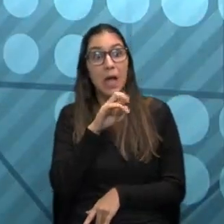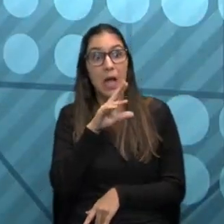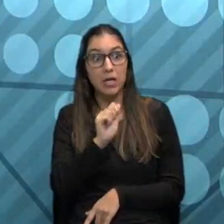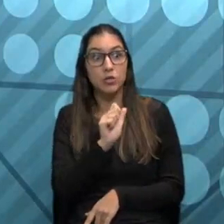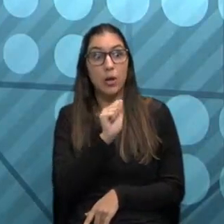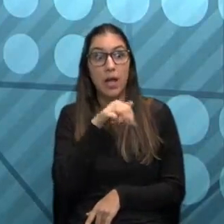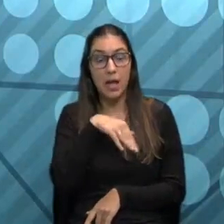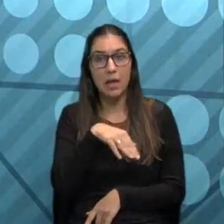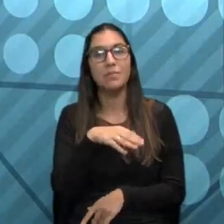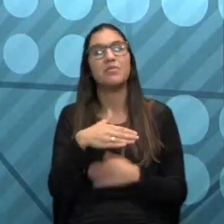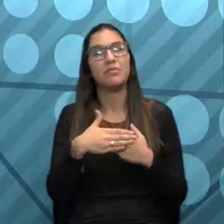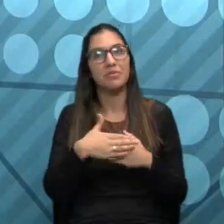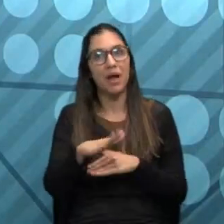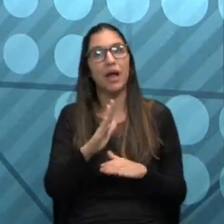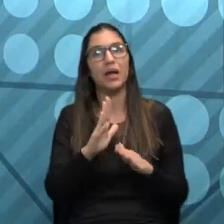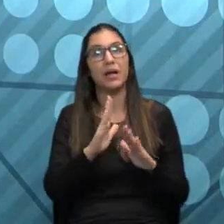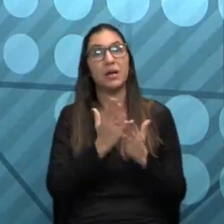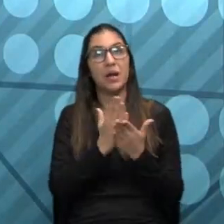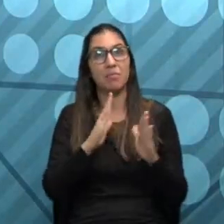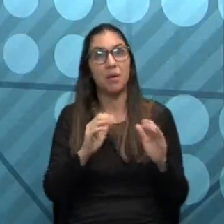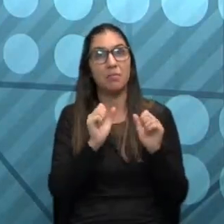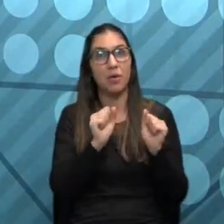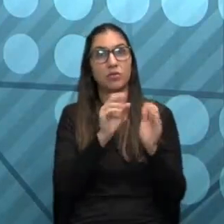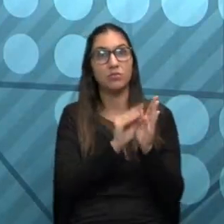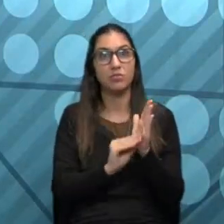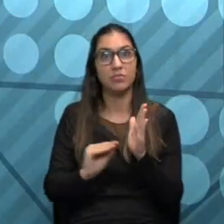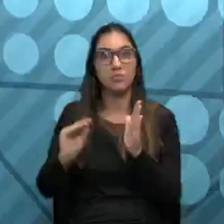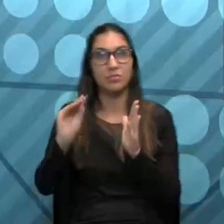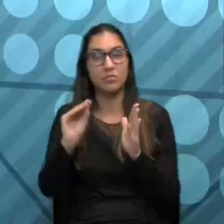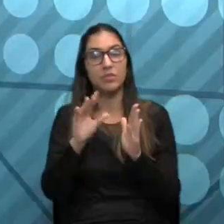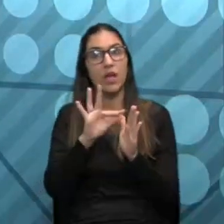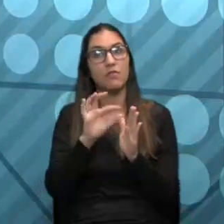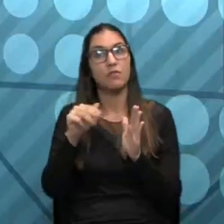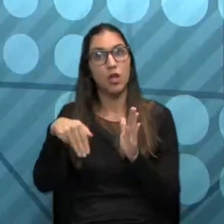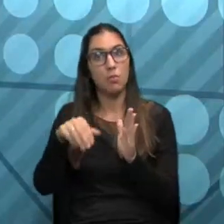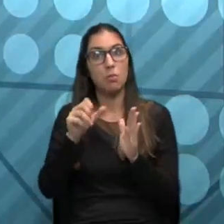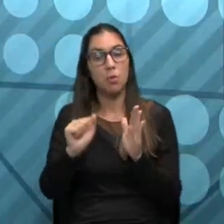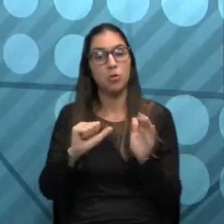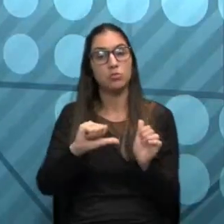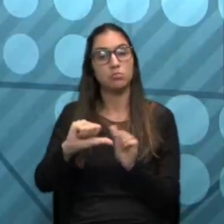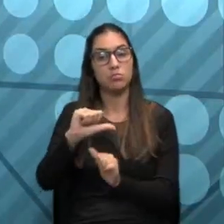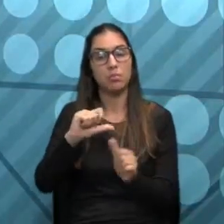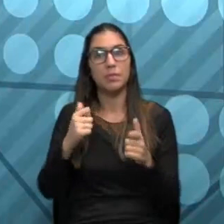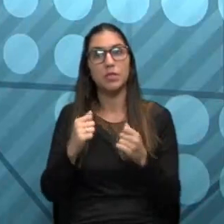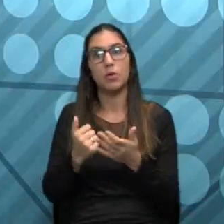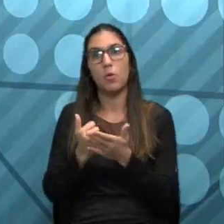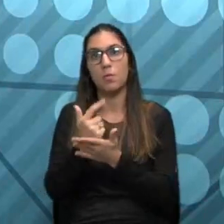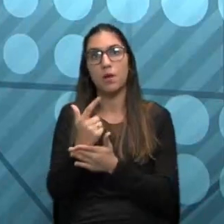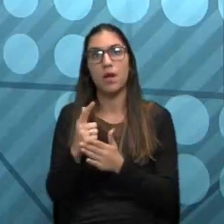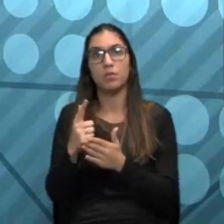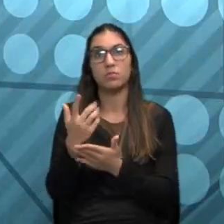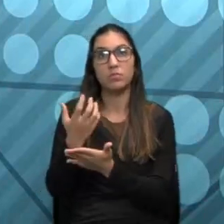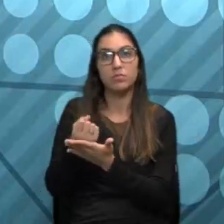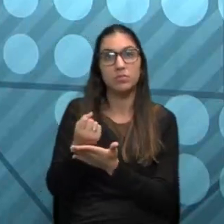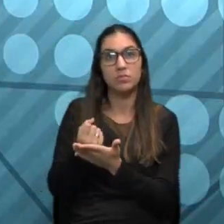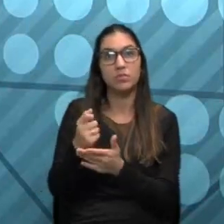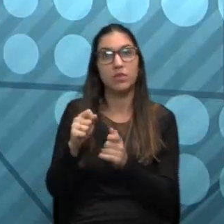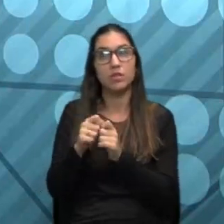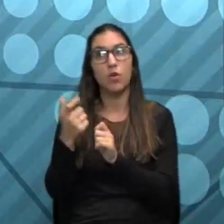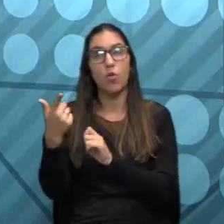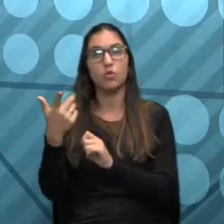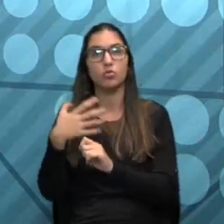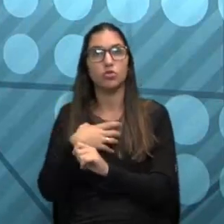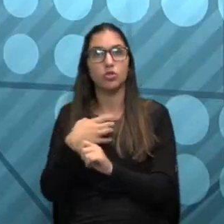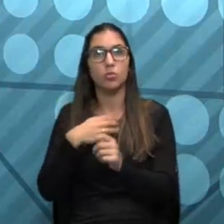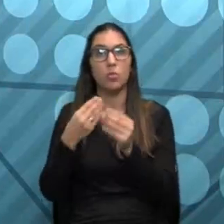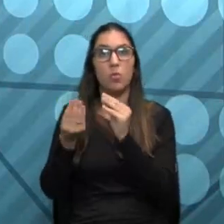vai acabar. Ela vai ter a opção de migrar para a faixa de frequência FM, vai ter que comprar, lógico, um dispositivo para fazer outro tipo de